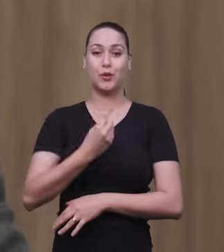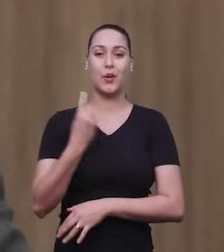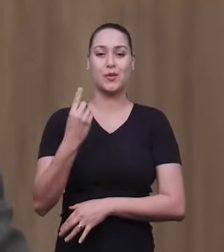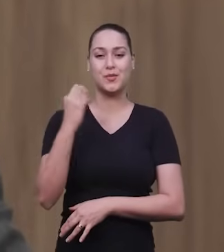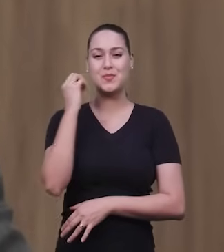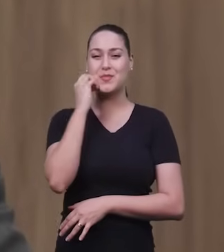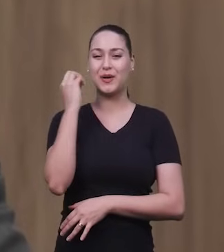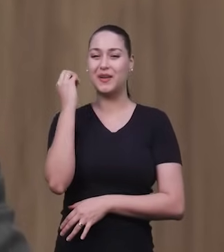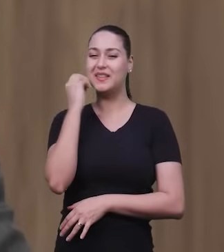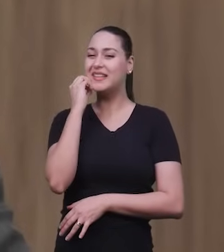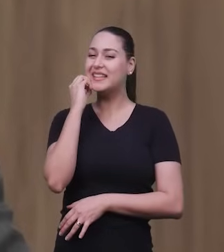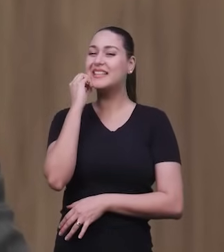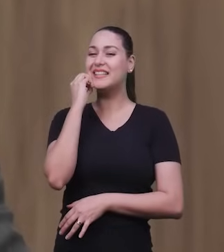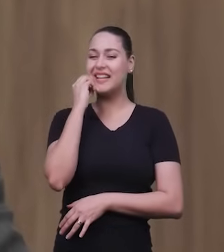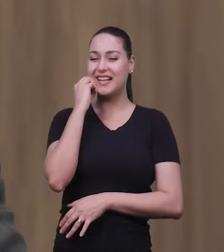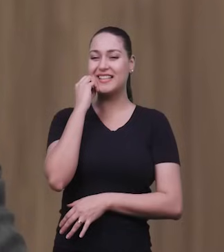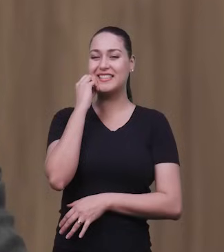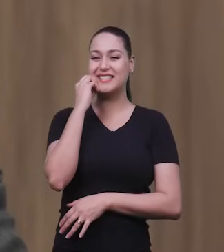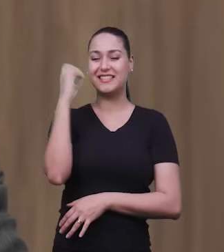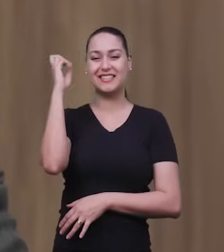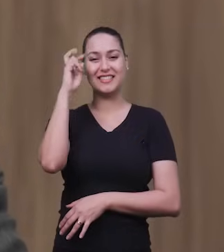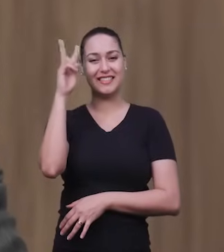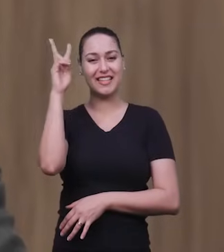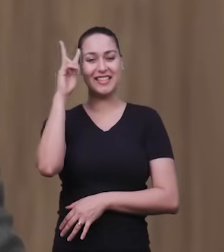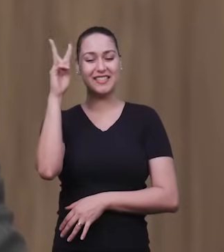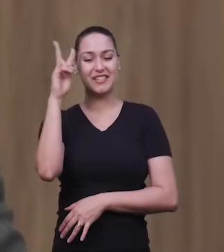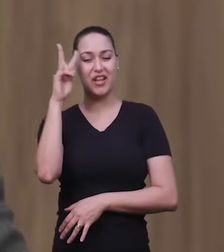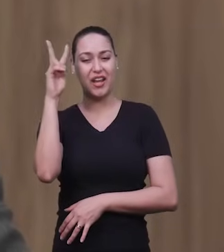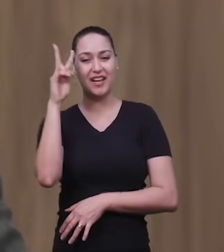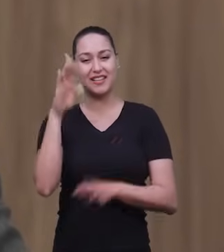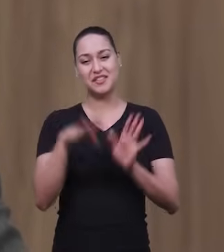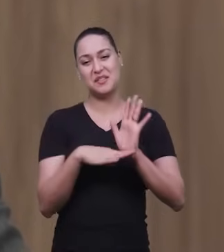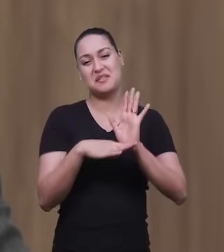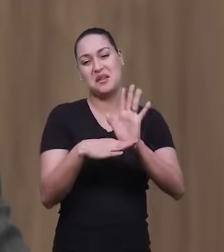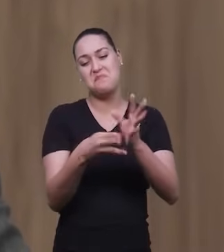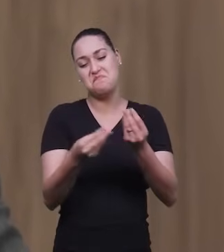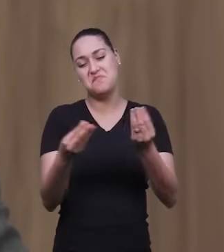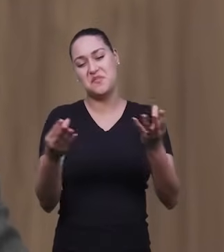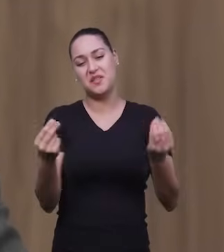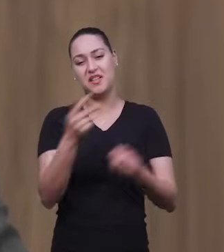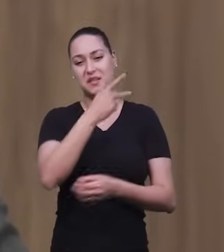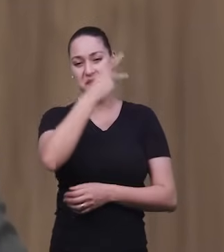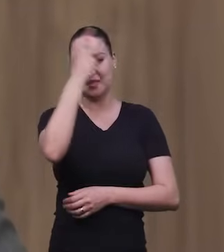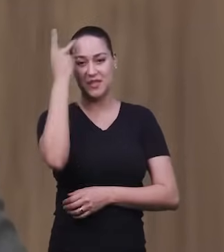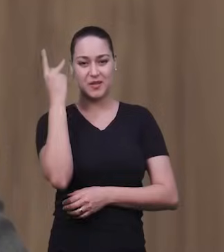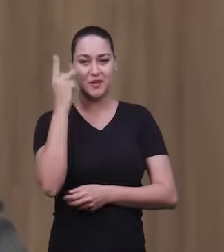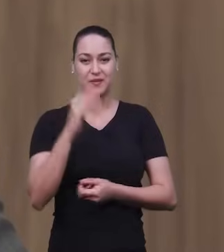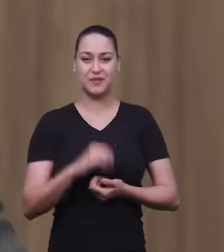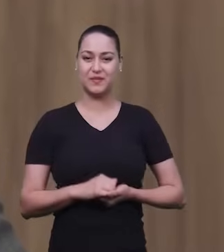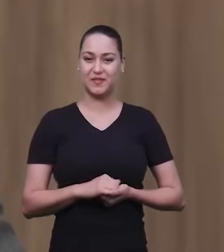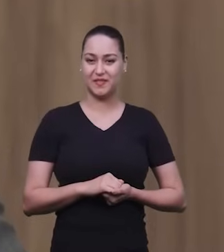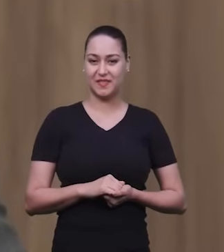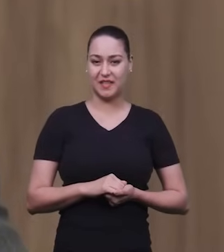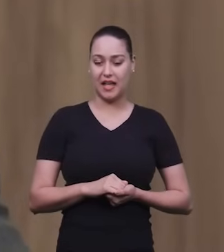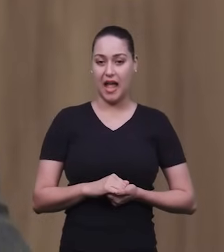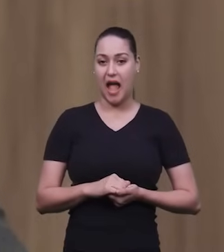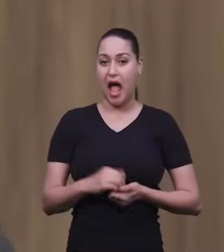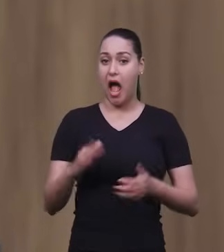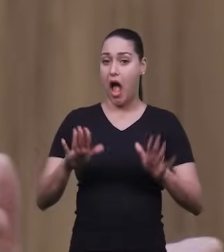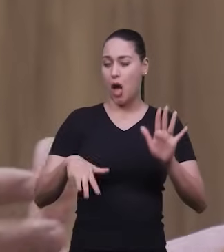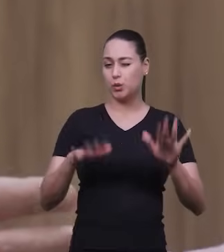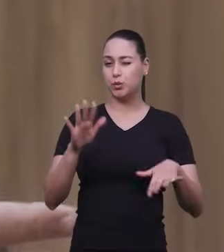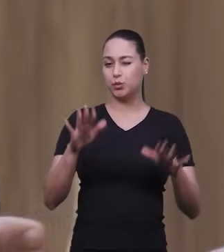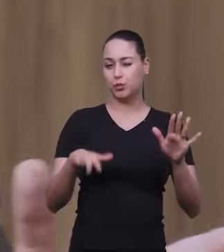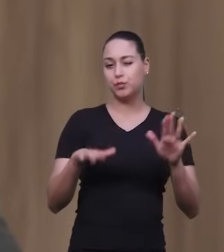de participar da história de muitas pessoas. Alguns nos acompanham, quando eu digo acompanham,